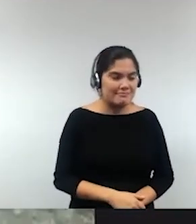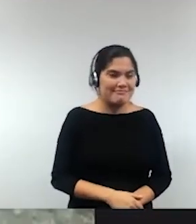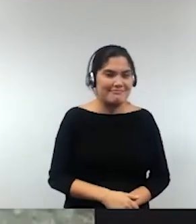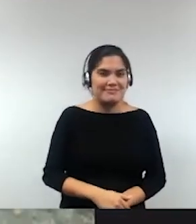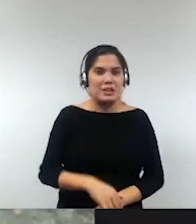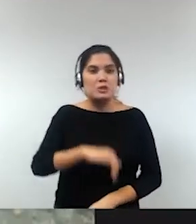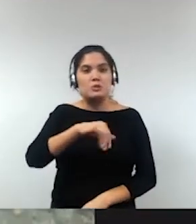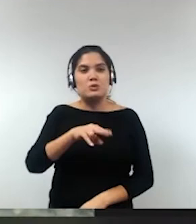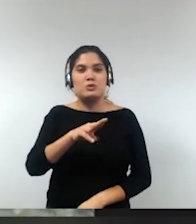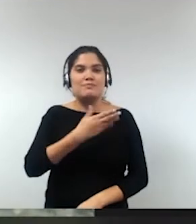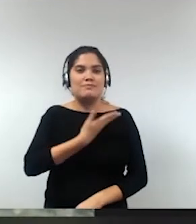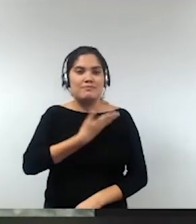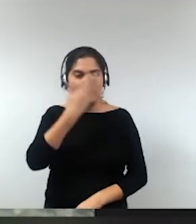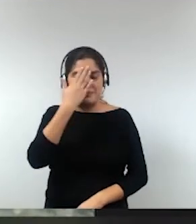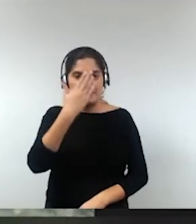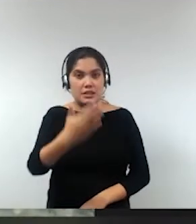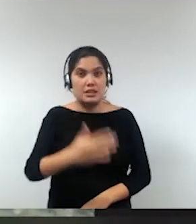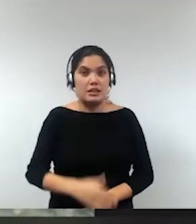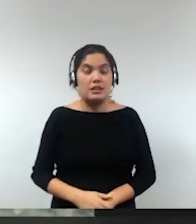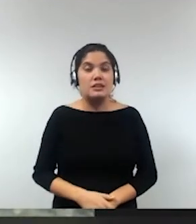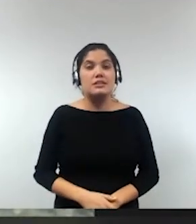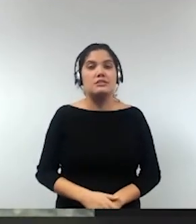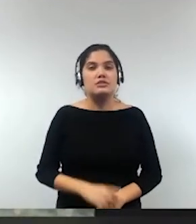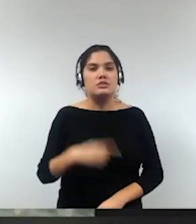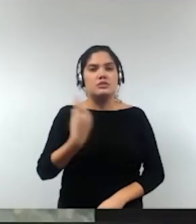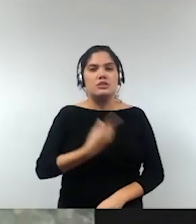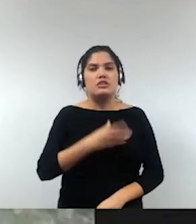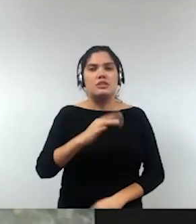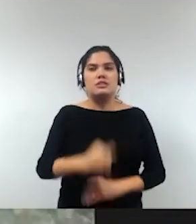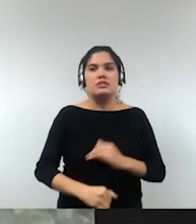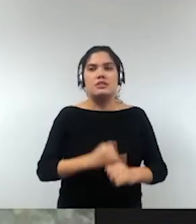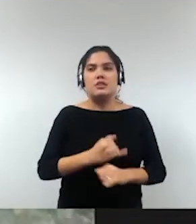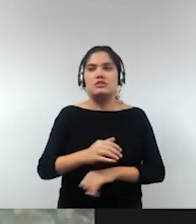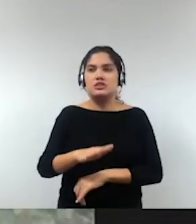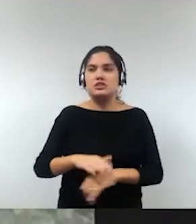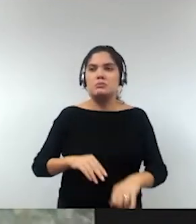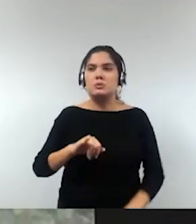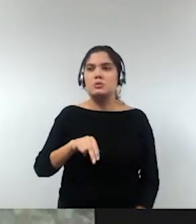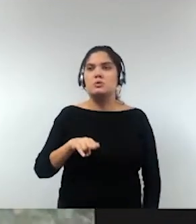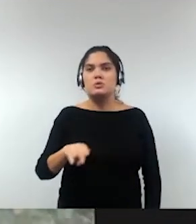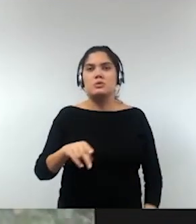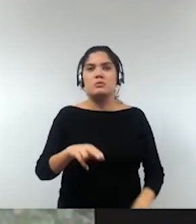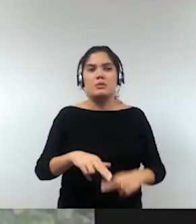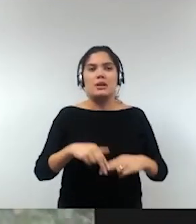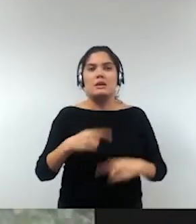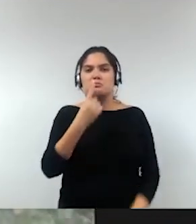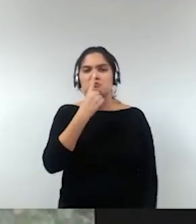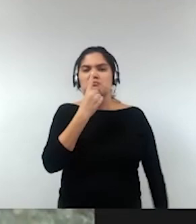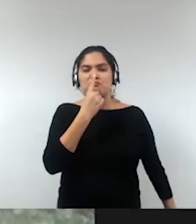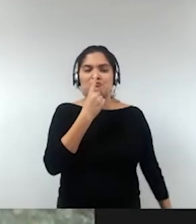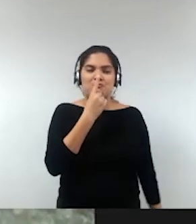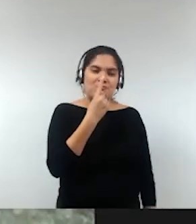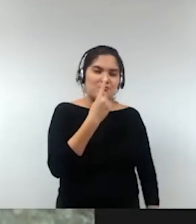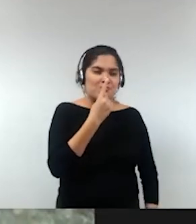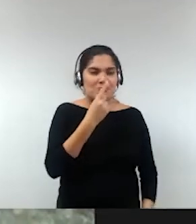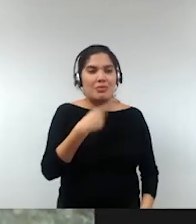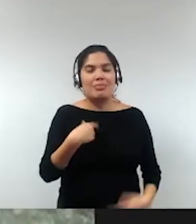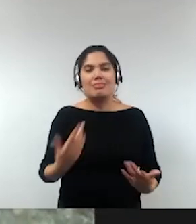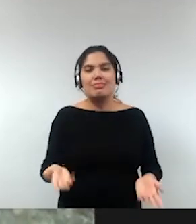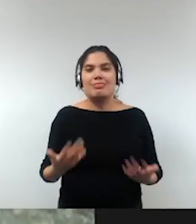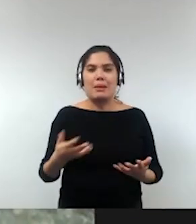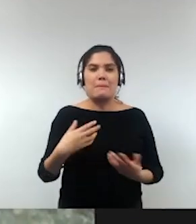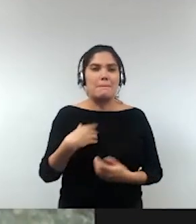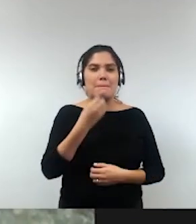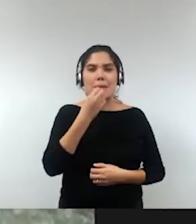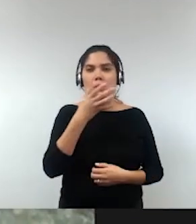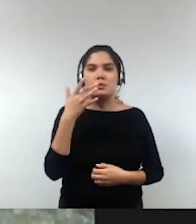Querida Ju, muito obrigada. Já que a gente já até caiu, eu já até estou chamando de Ju, né? Dada a intimidade aqui e a leveza que está esse painel.